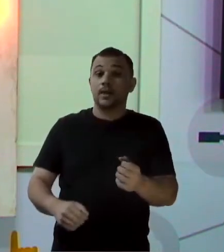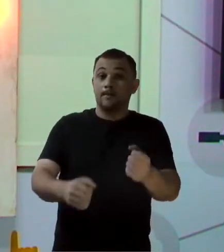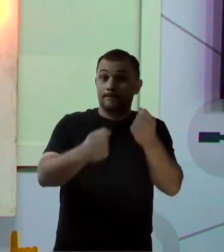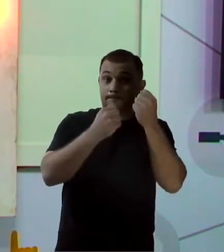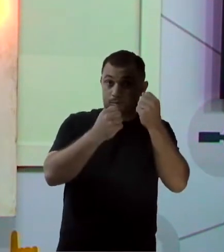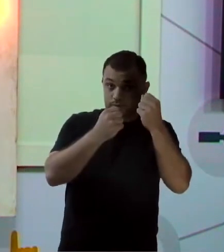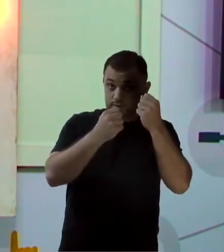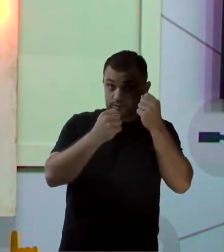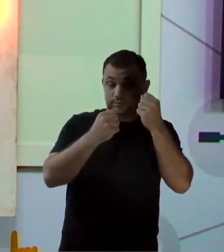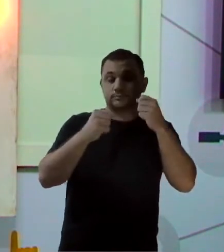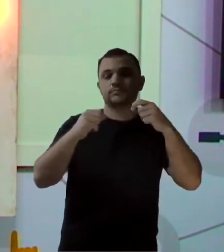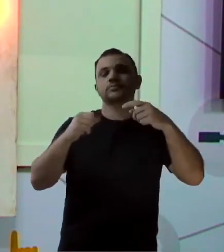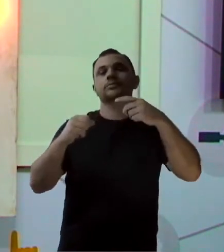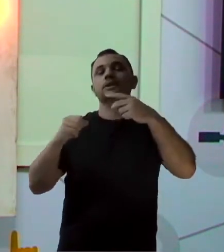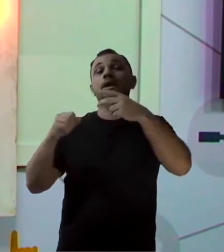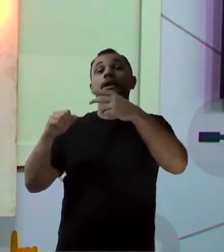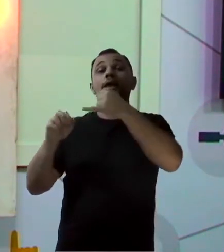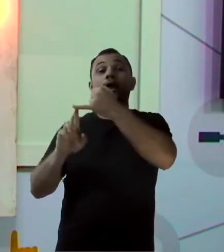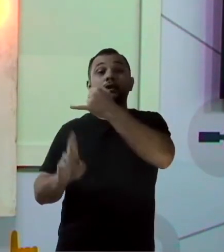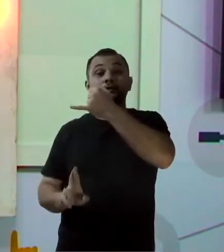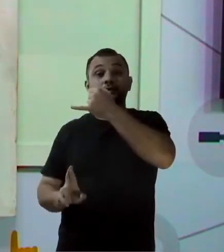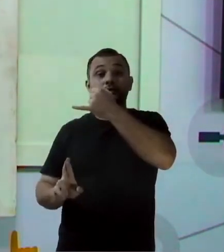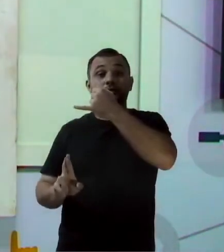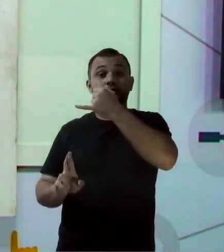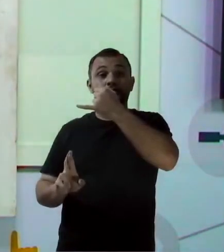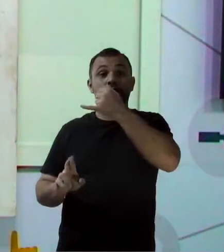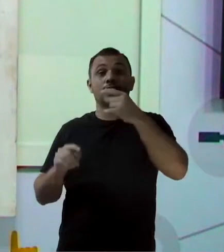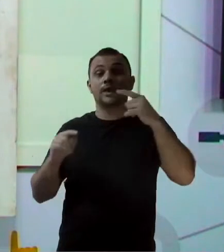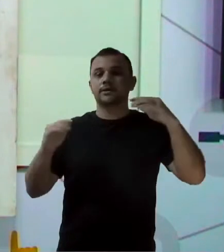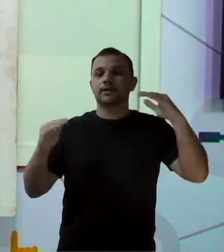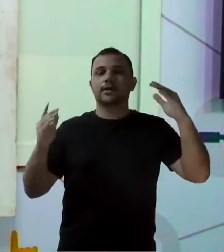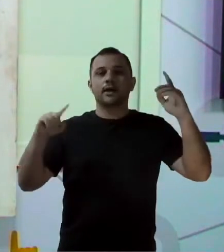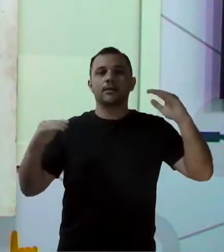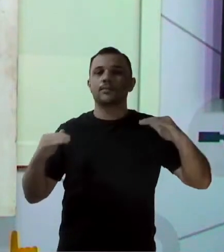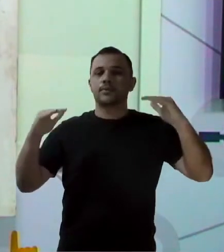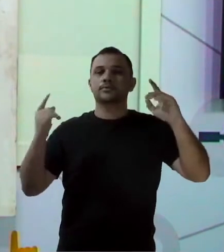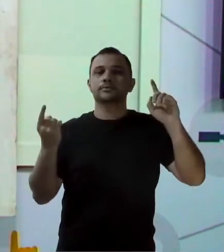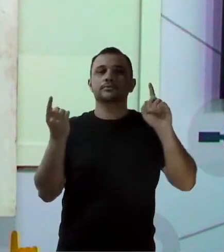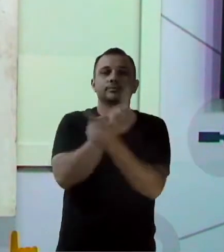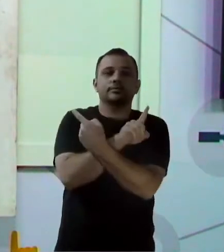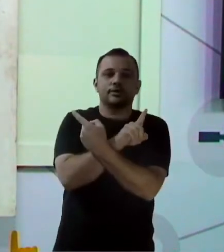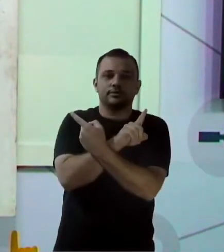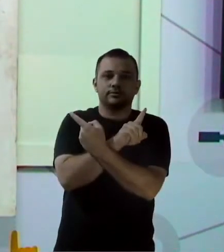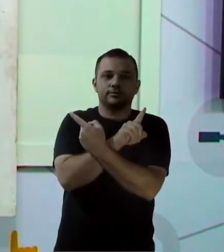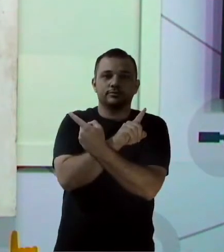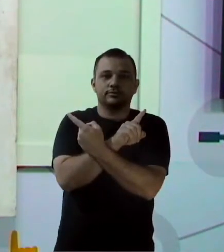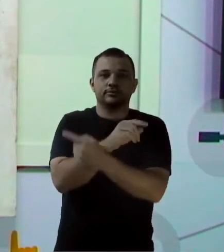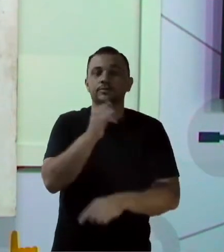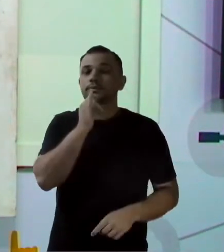inversamente proporcionais. Acompanhe comigo, acompanhe comigo. Eu vou desligar aqui. A potência dessa lâmpada ela é o